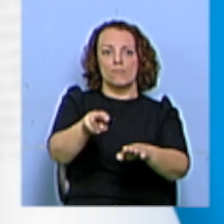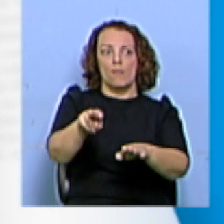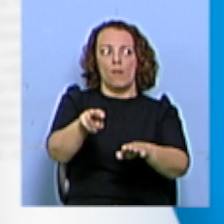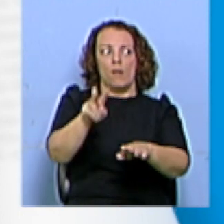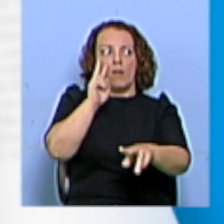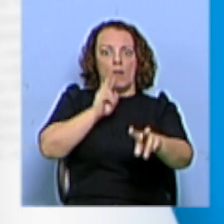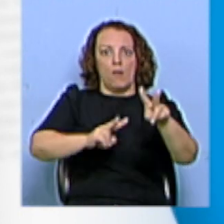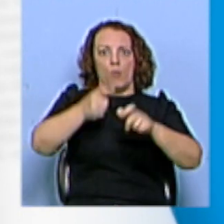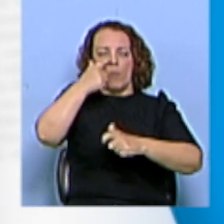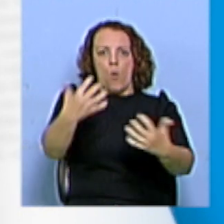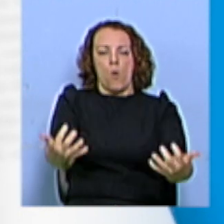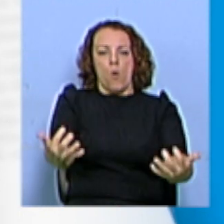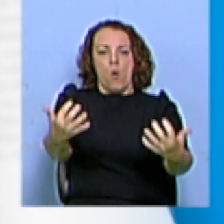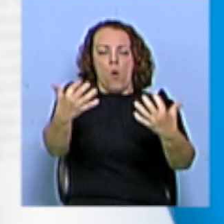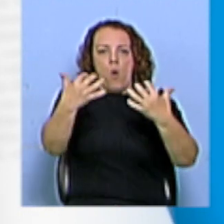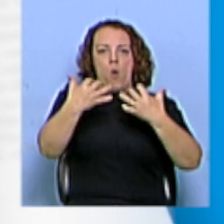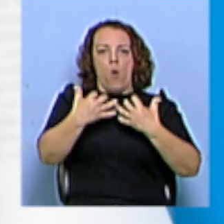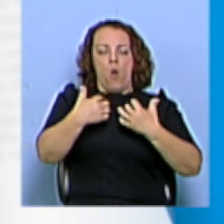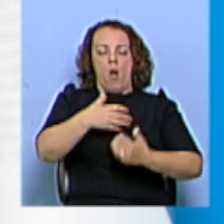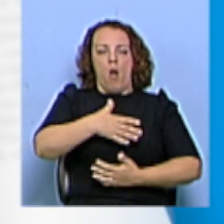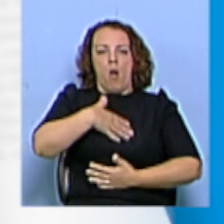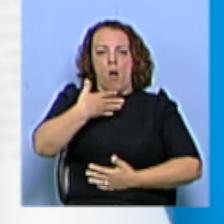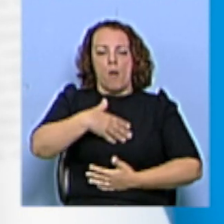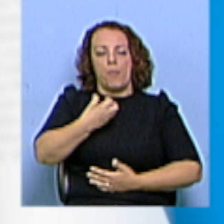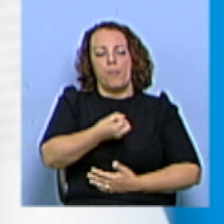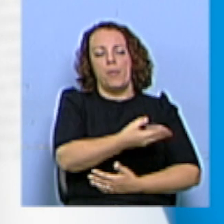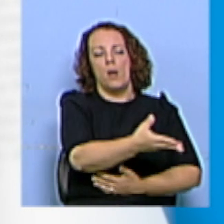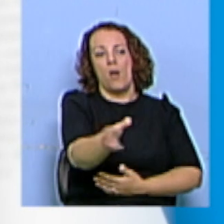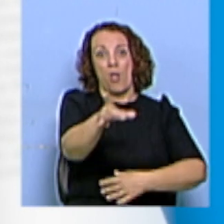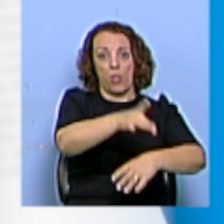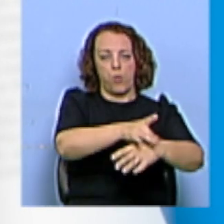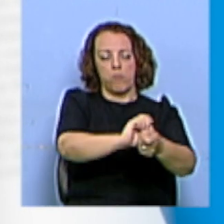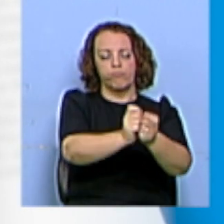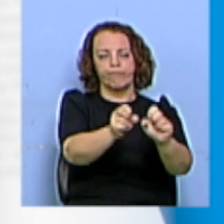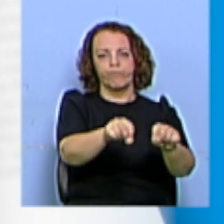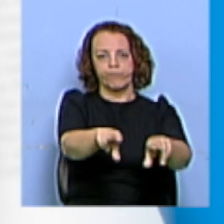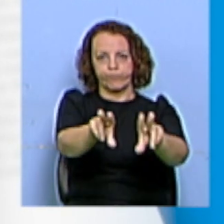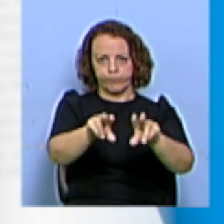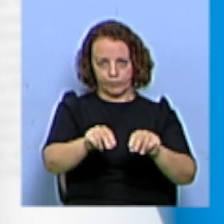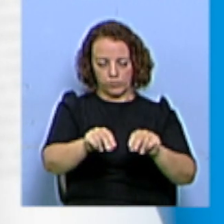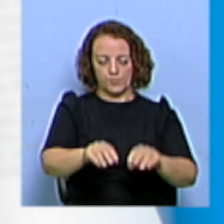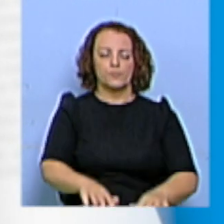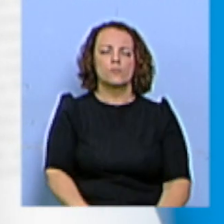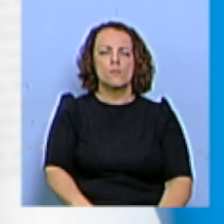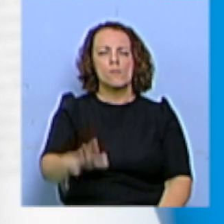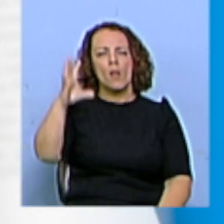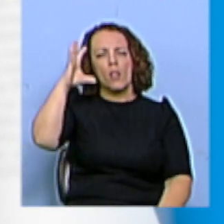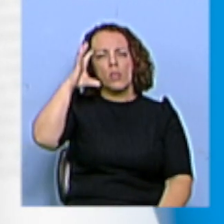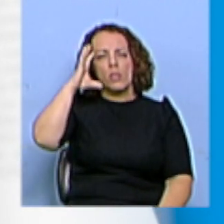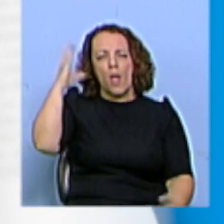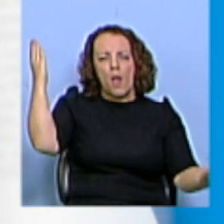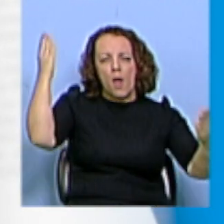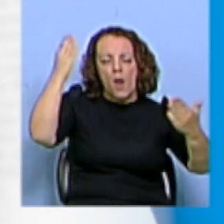compaixão, curou os seus doentes. Ao cair da tarde, os discípulos aproximaram-se de Jesus e